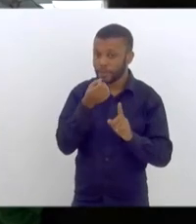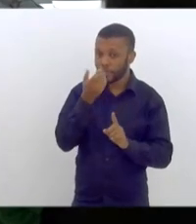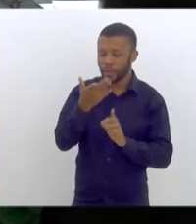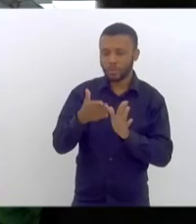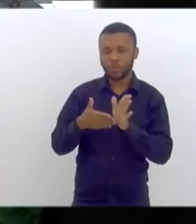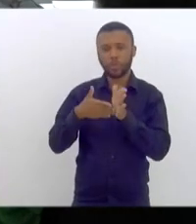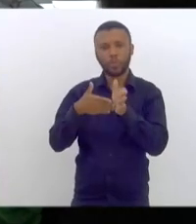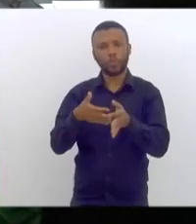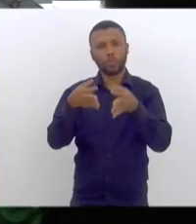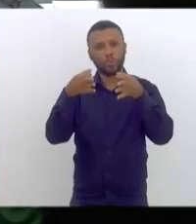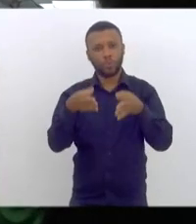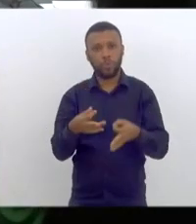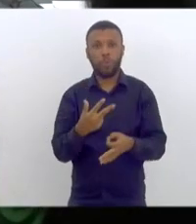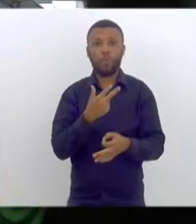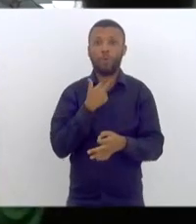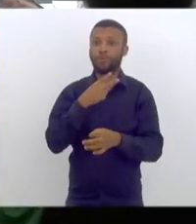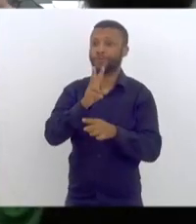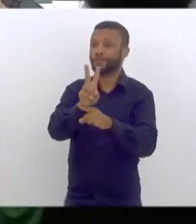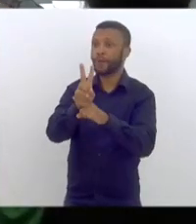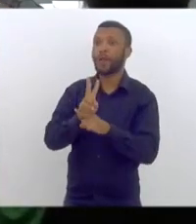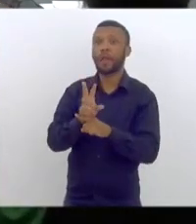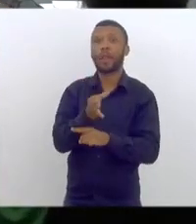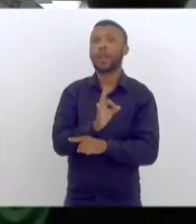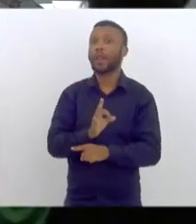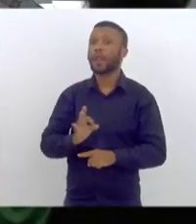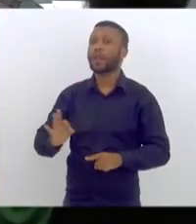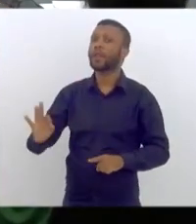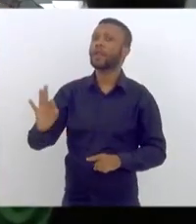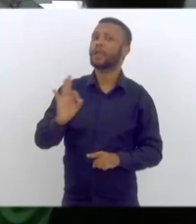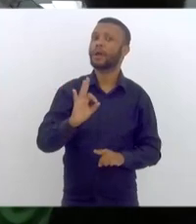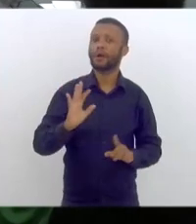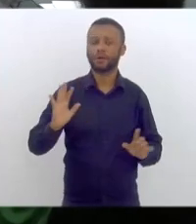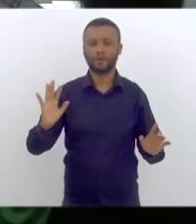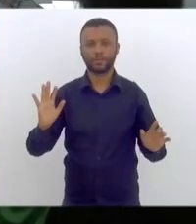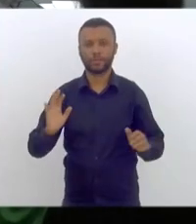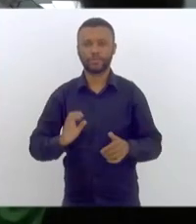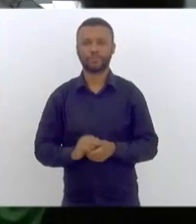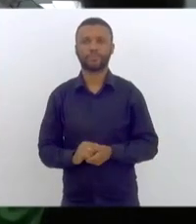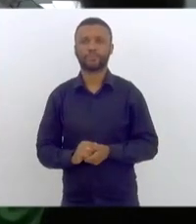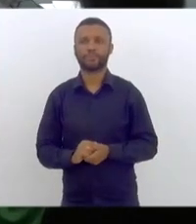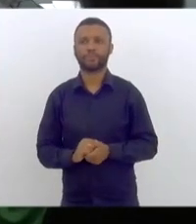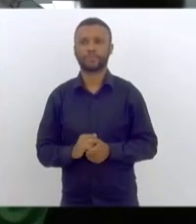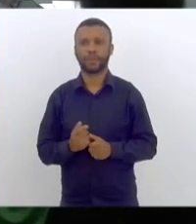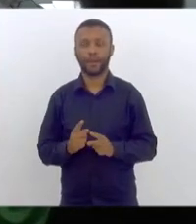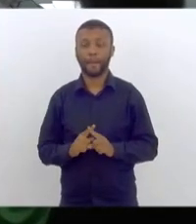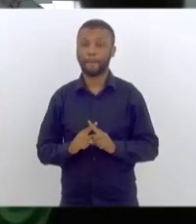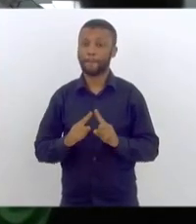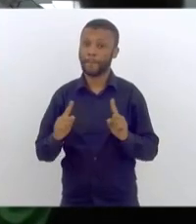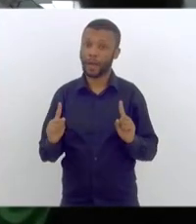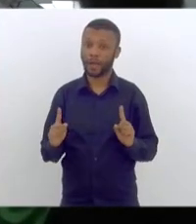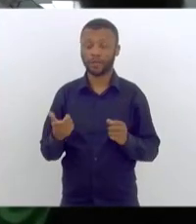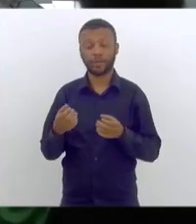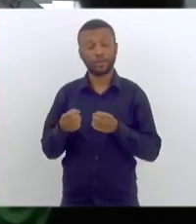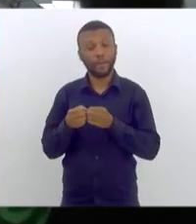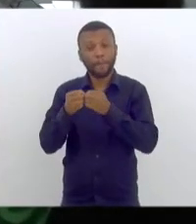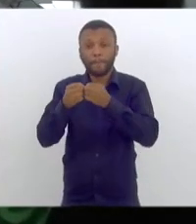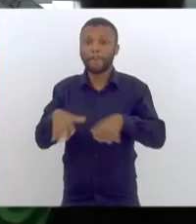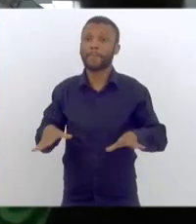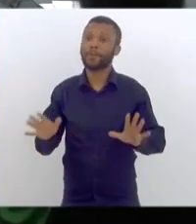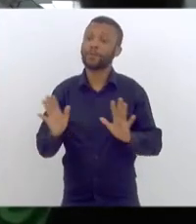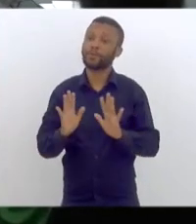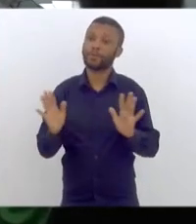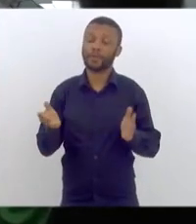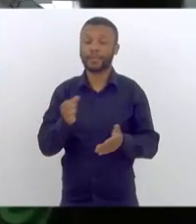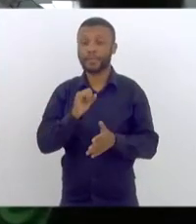não pode tomar empréstimo em lugar nenhum mas acho que também o que a bunda não prejudica os cara